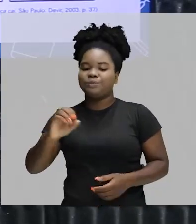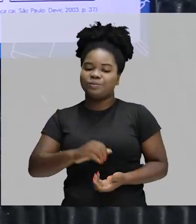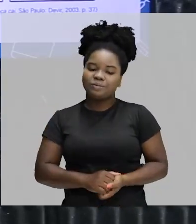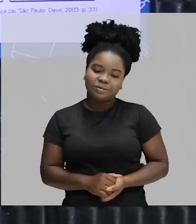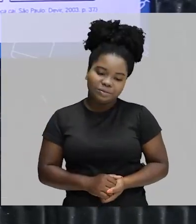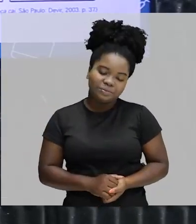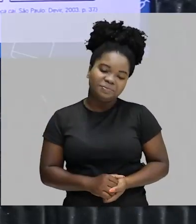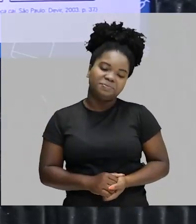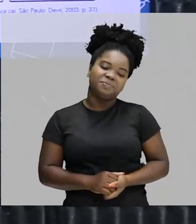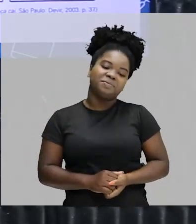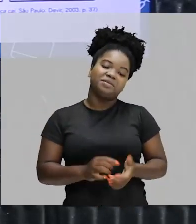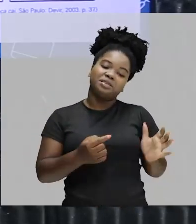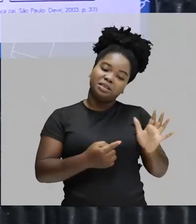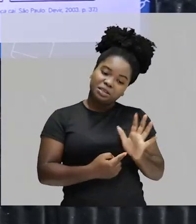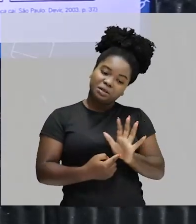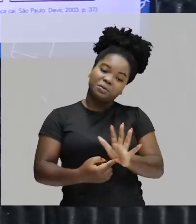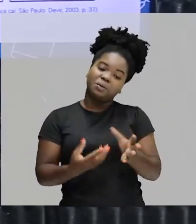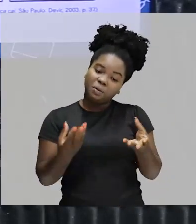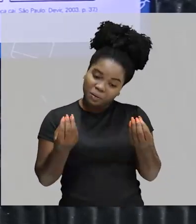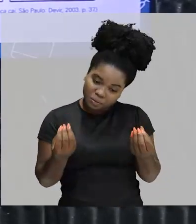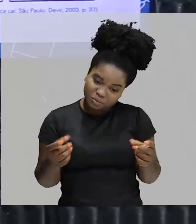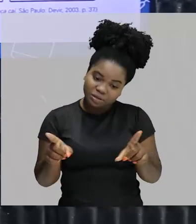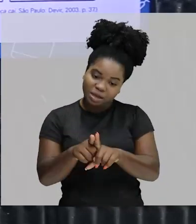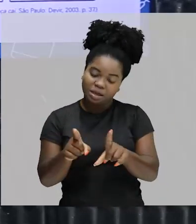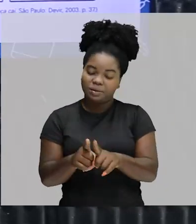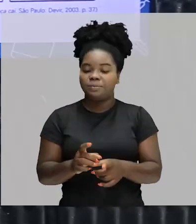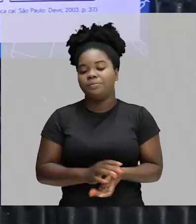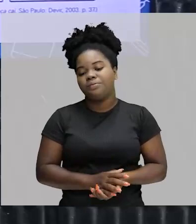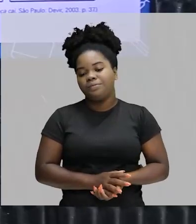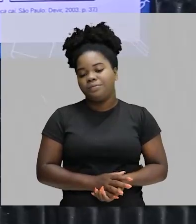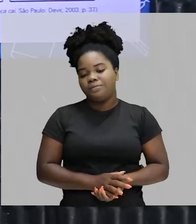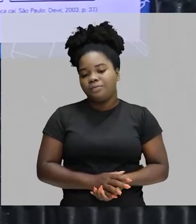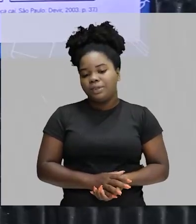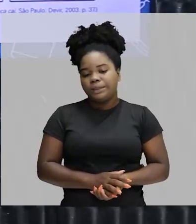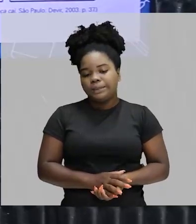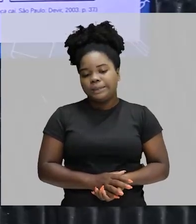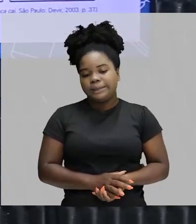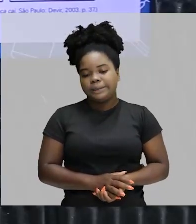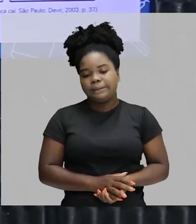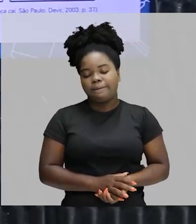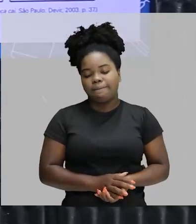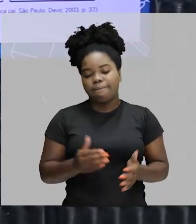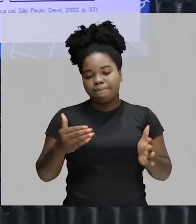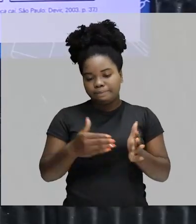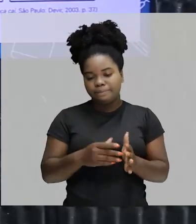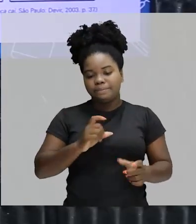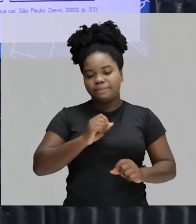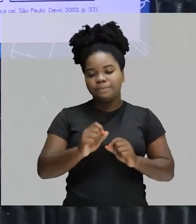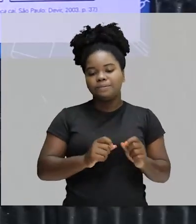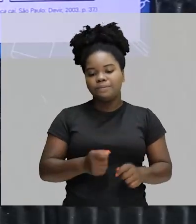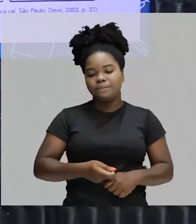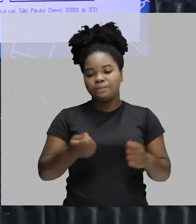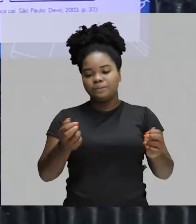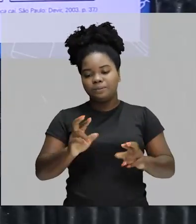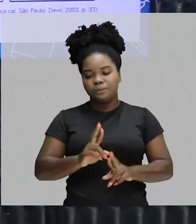ele ainda acrescenta um muito para dar mais essa ênfase, né? E aí, no final, ele tem toda essa quebra